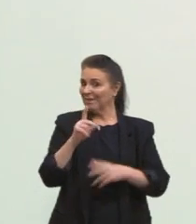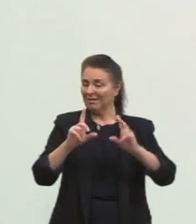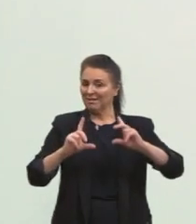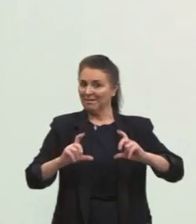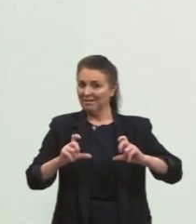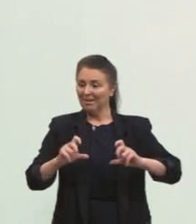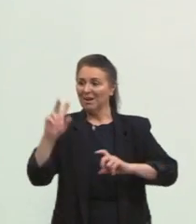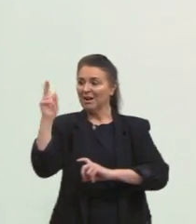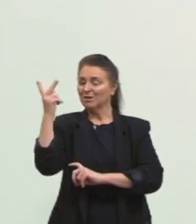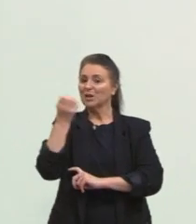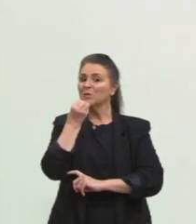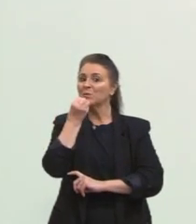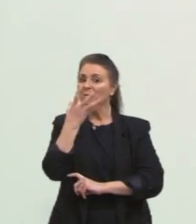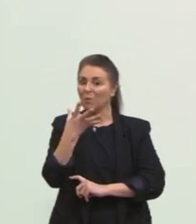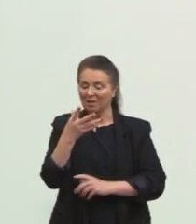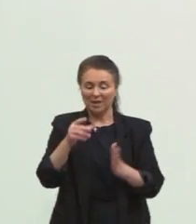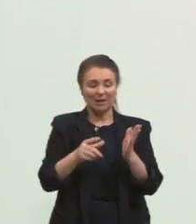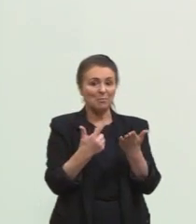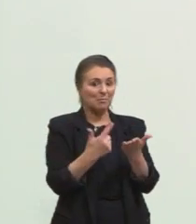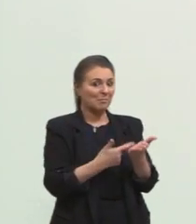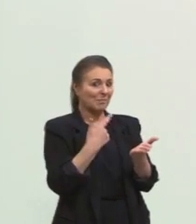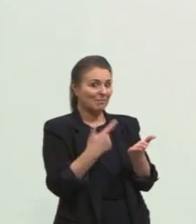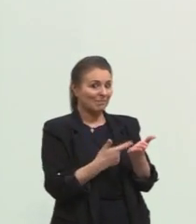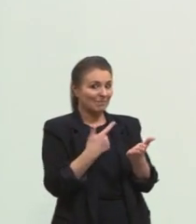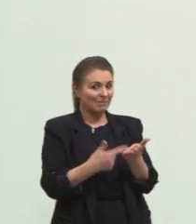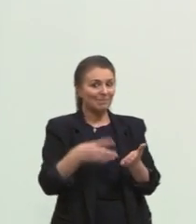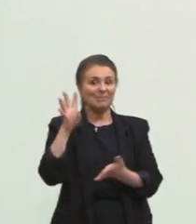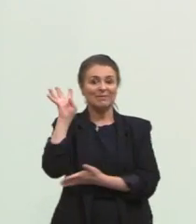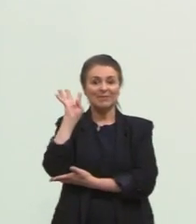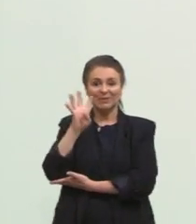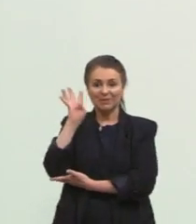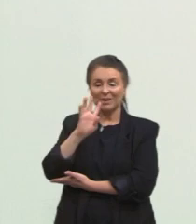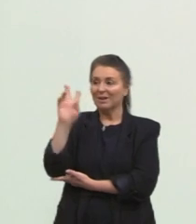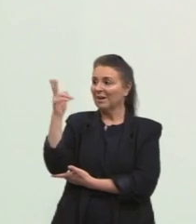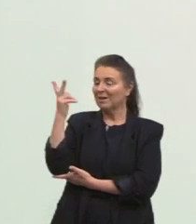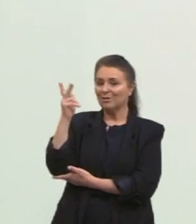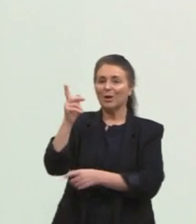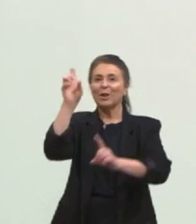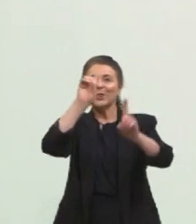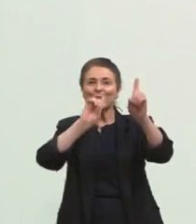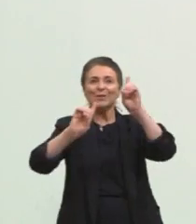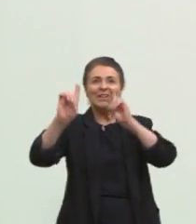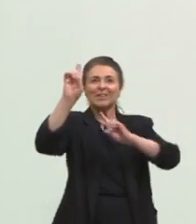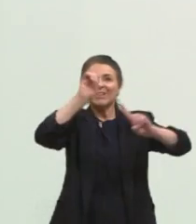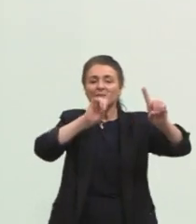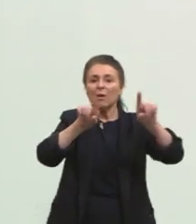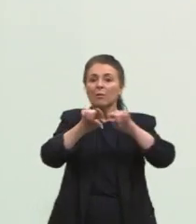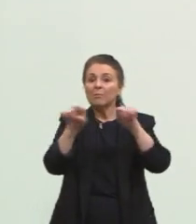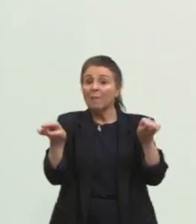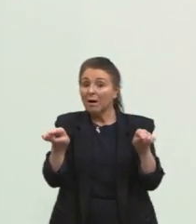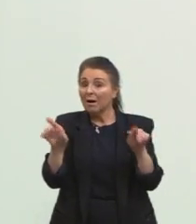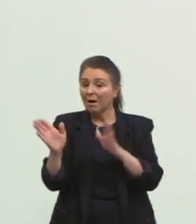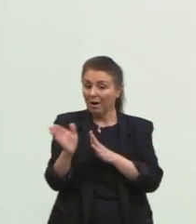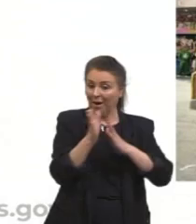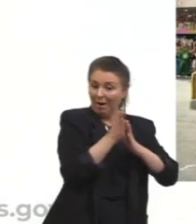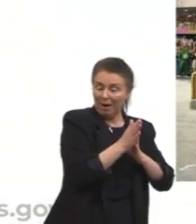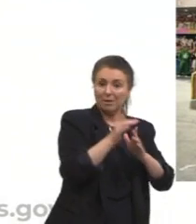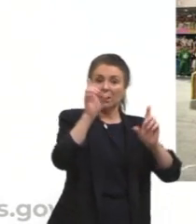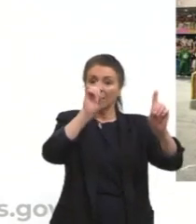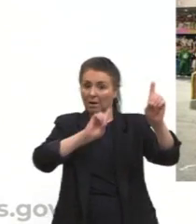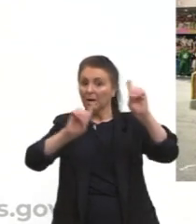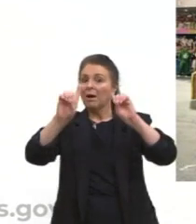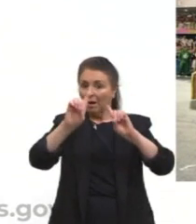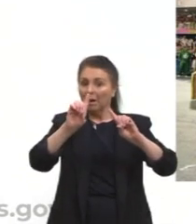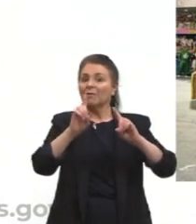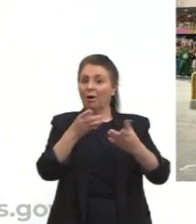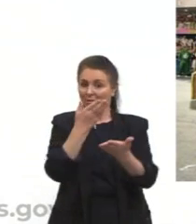não é contada pelos livros né e é muito legal a gente pode falar da história do carnaval mas o carnaval também dá aulas